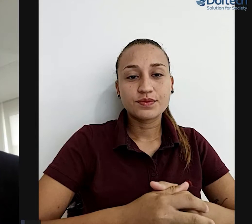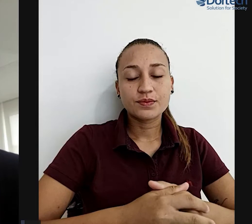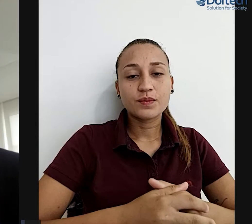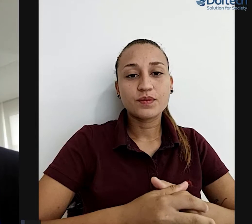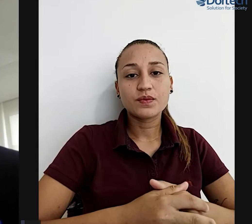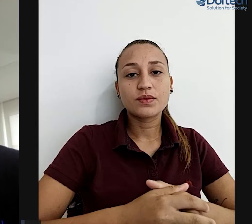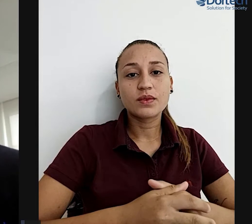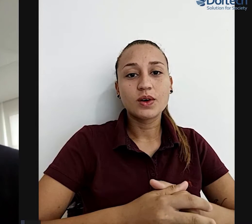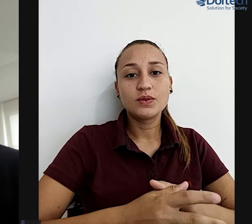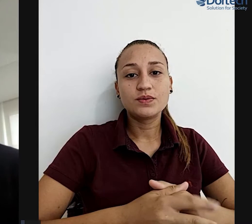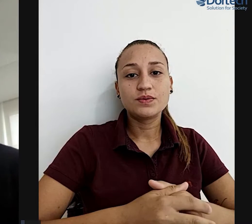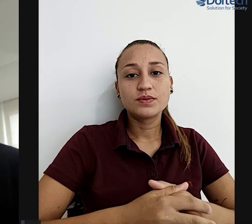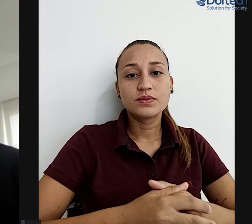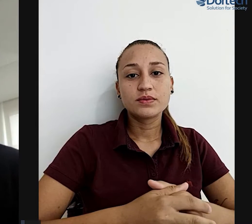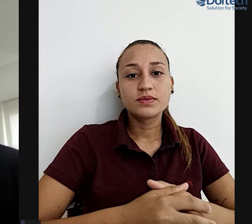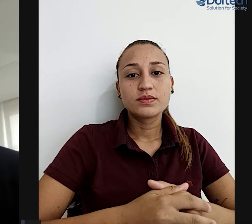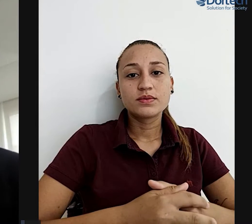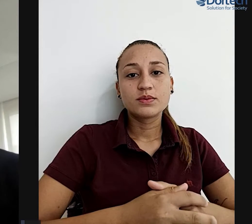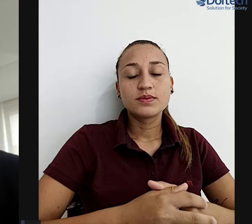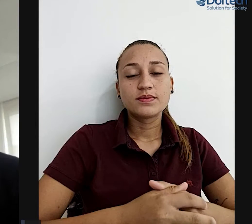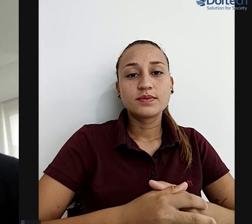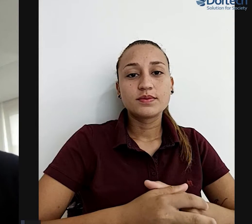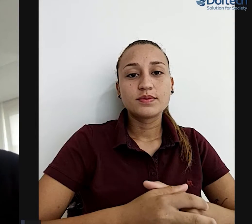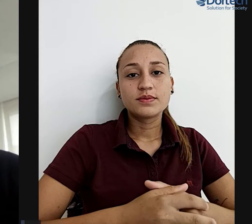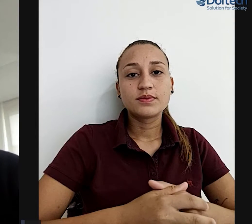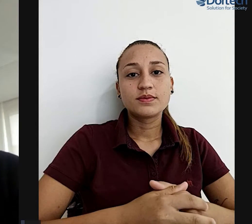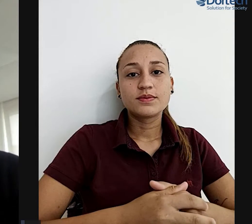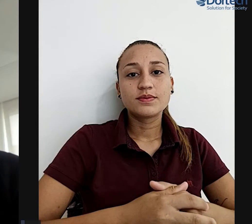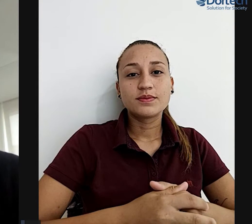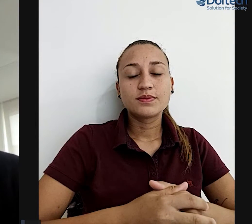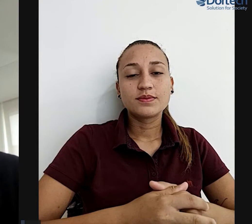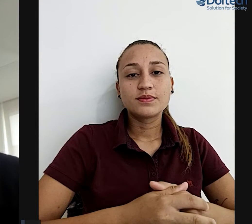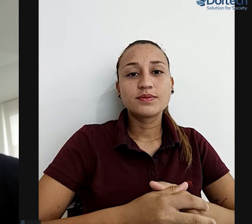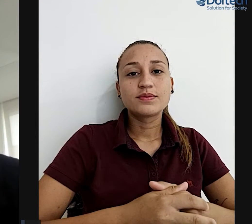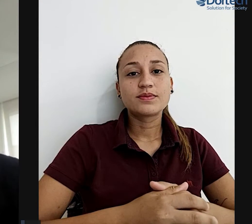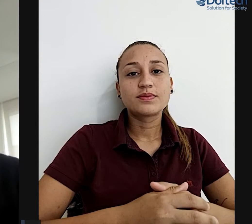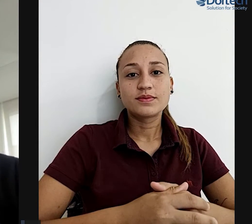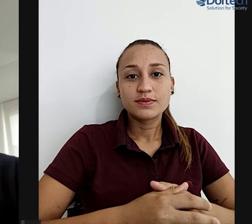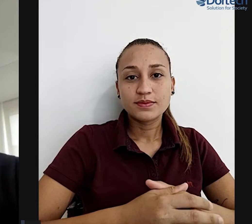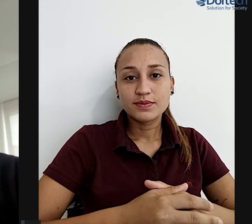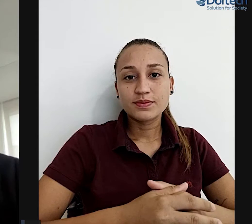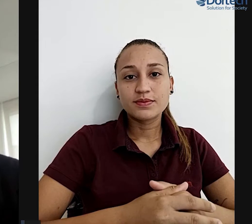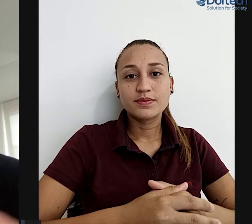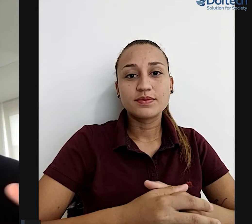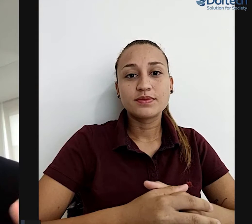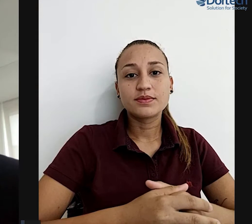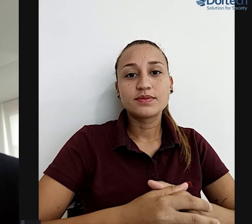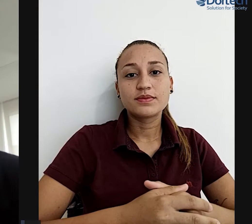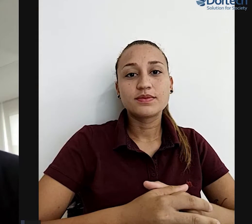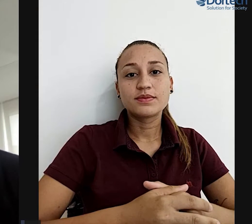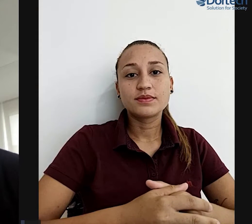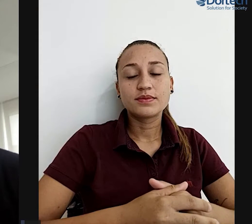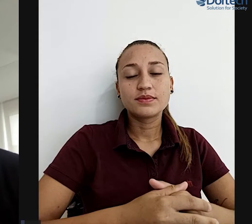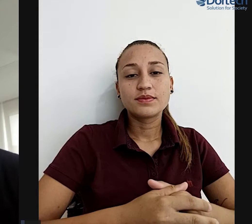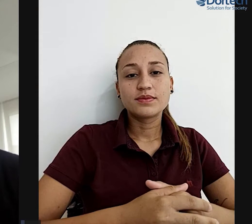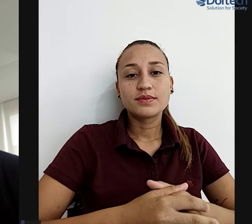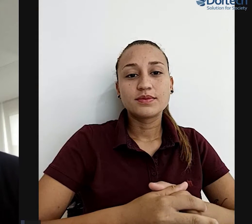simulação. Nós vamos aprender e usar o Delmia, né, que é a parte do software que faz